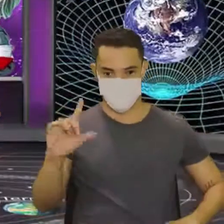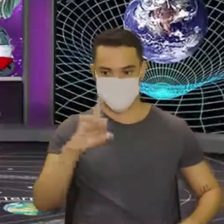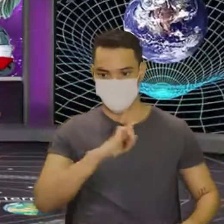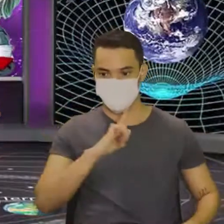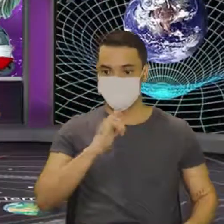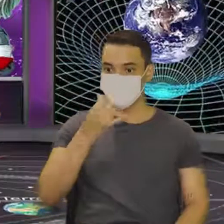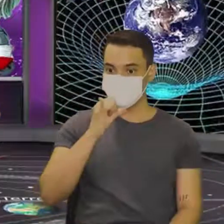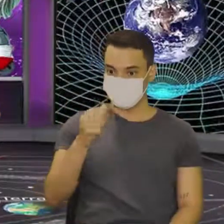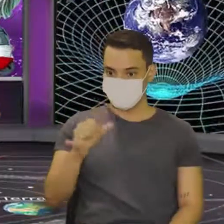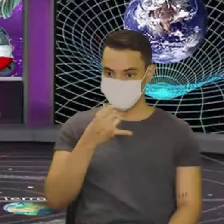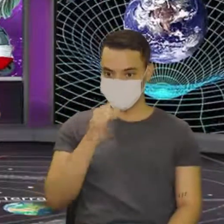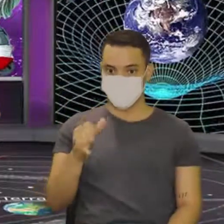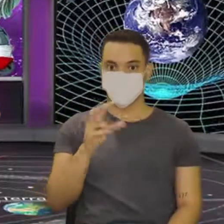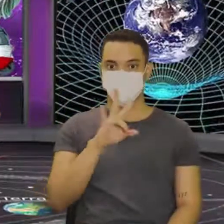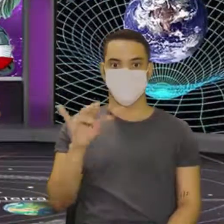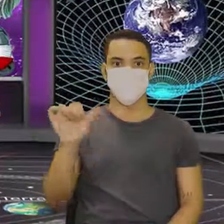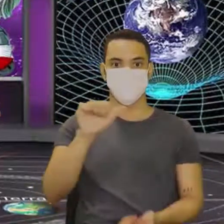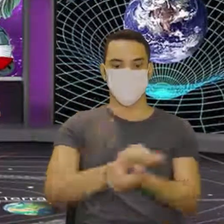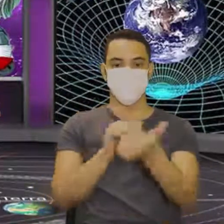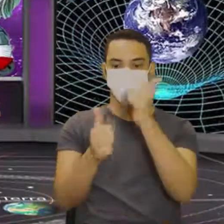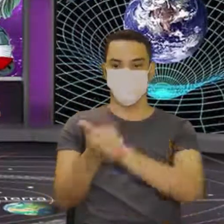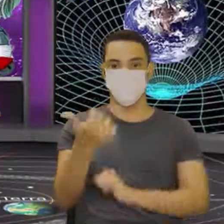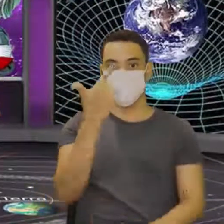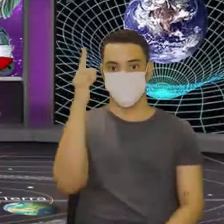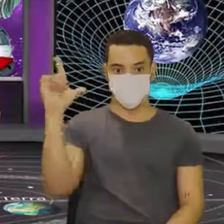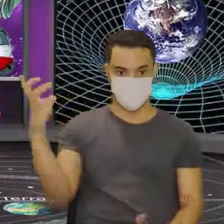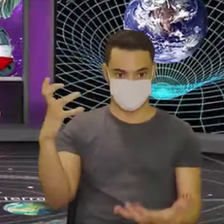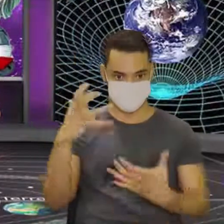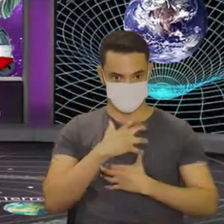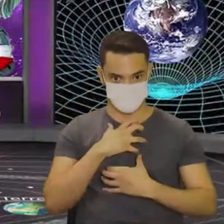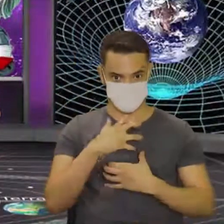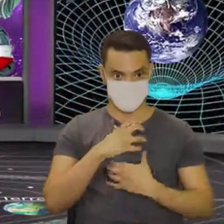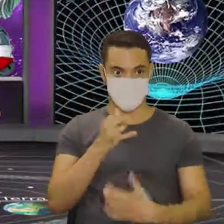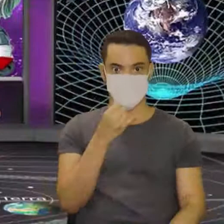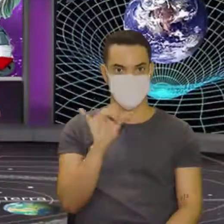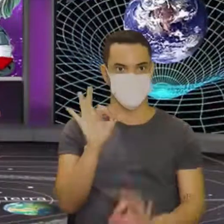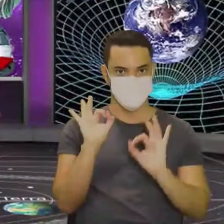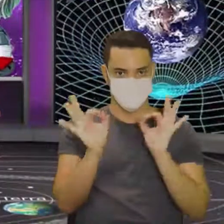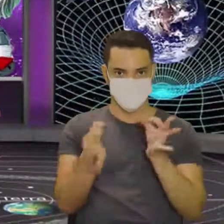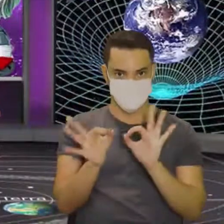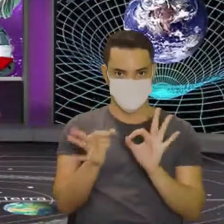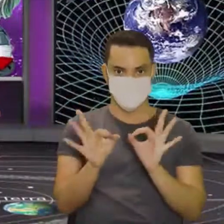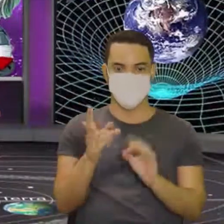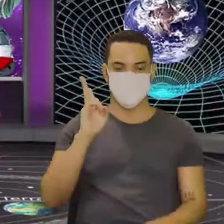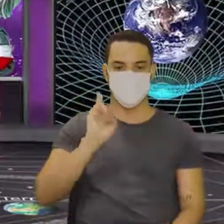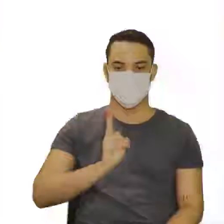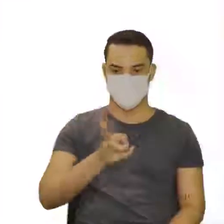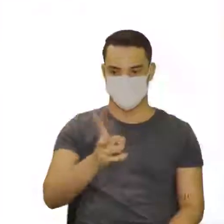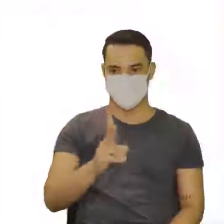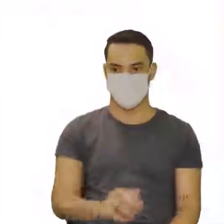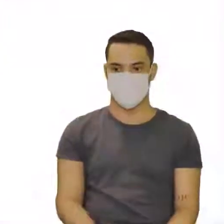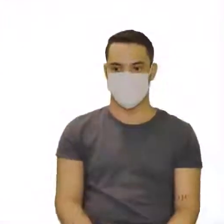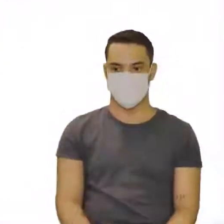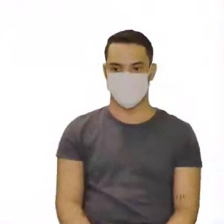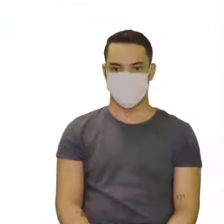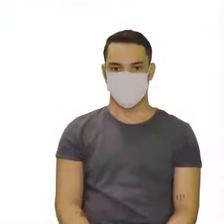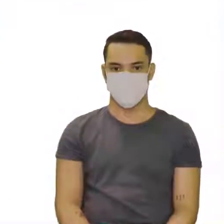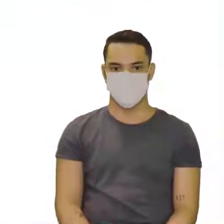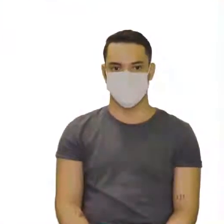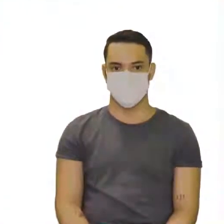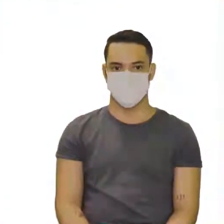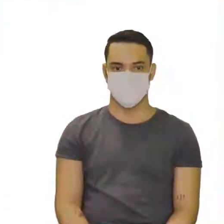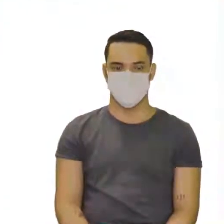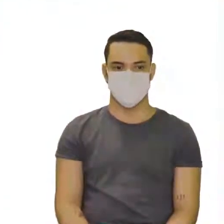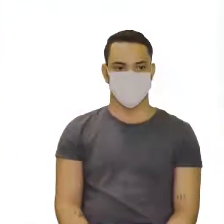energia elétrica e vai converter em outra forma de energia, certo? Vamos continuar ali, olha só.